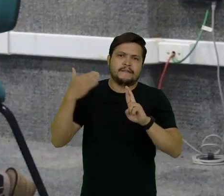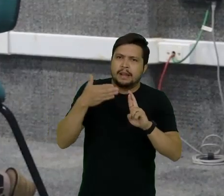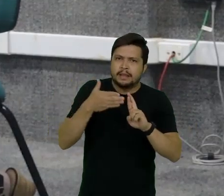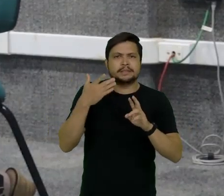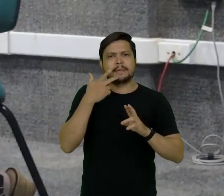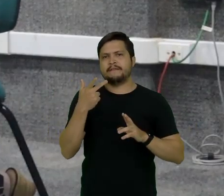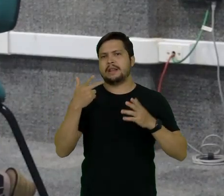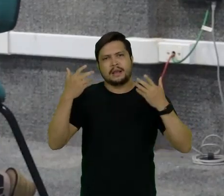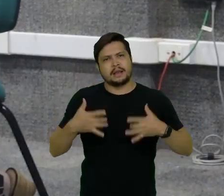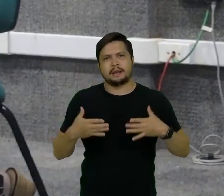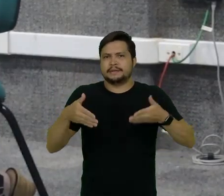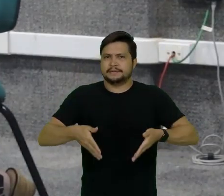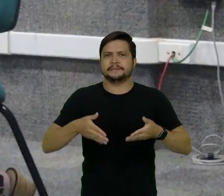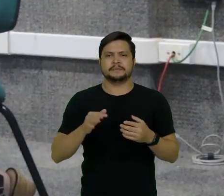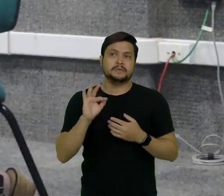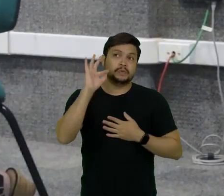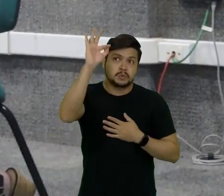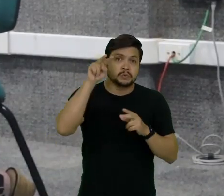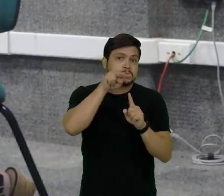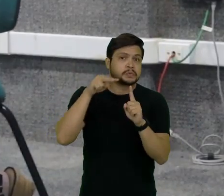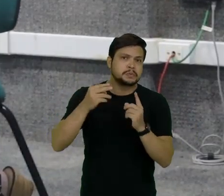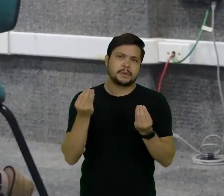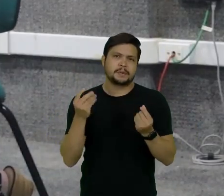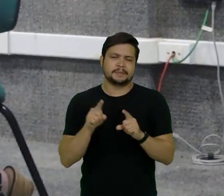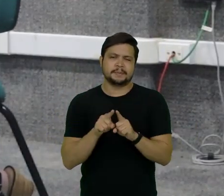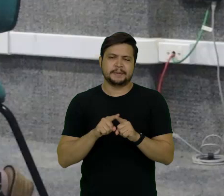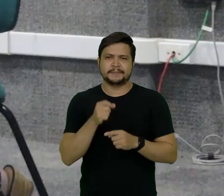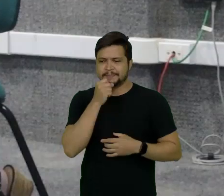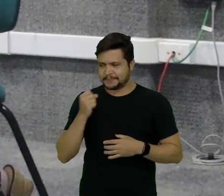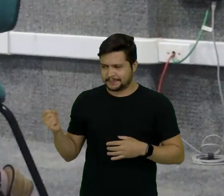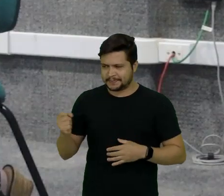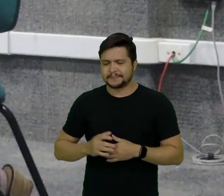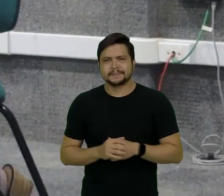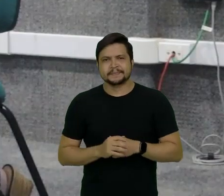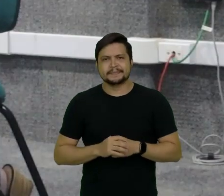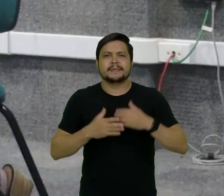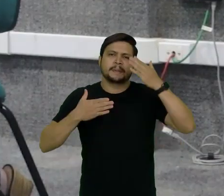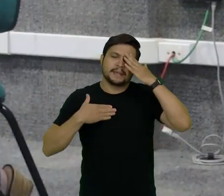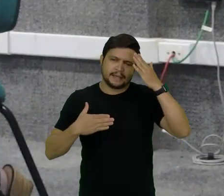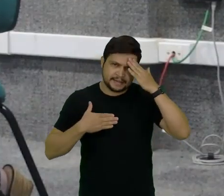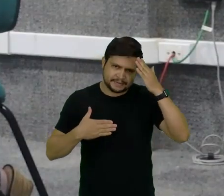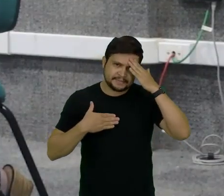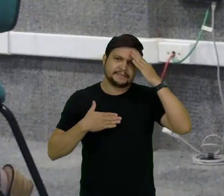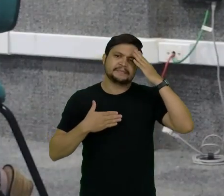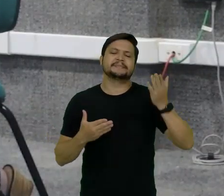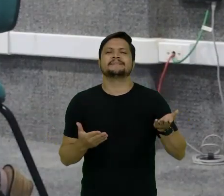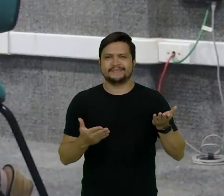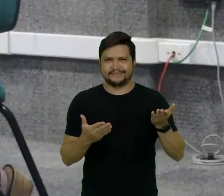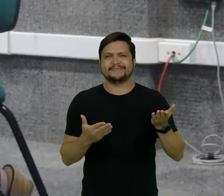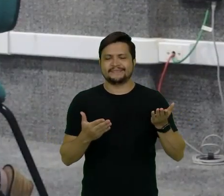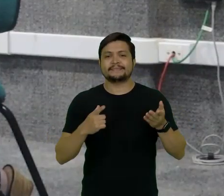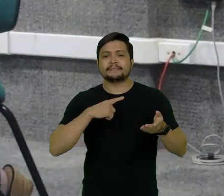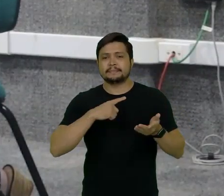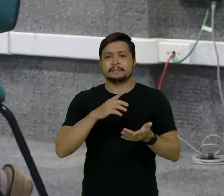30 anos e a gente tem uma perspectiva futura. Obrigada, professora. Obrigada, professora Adriana. Eu não